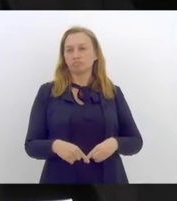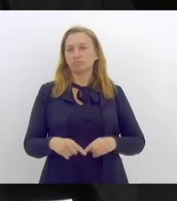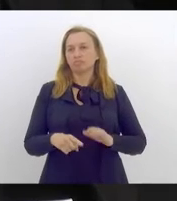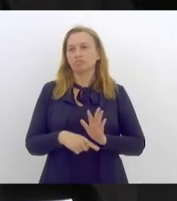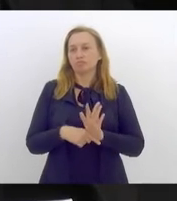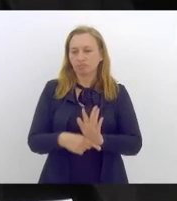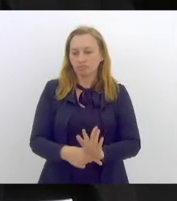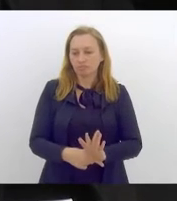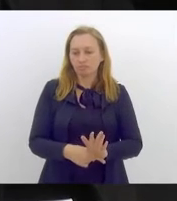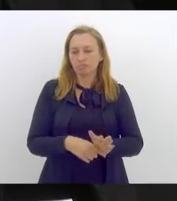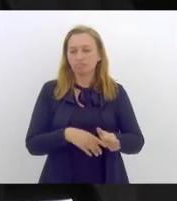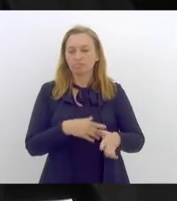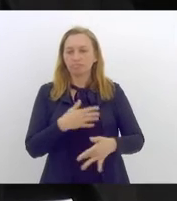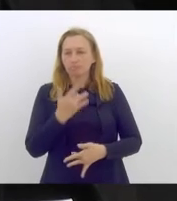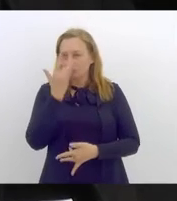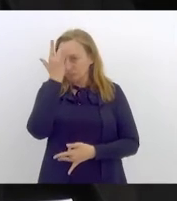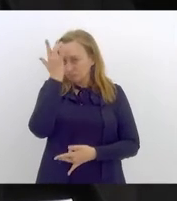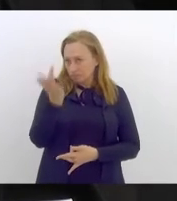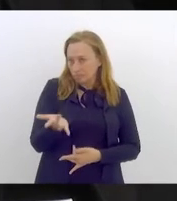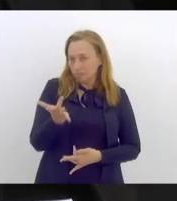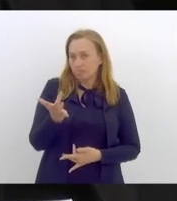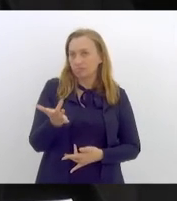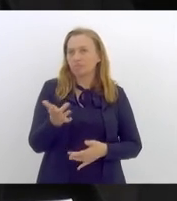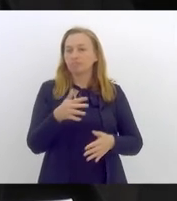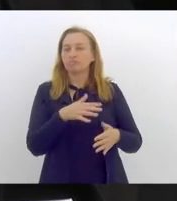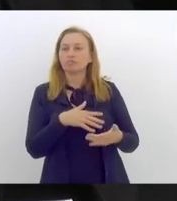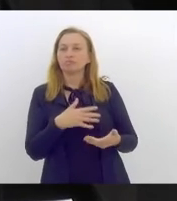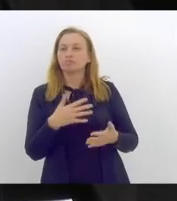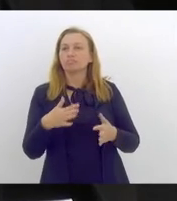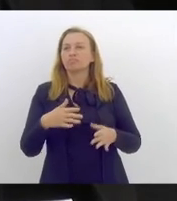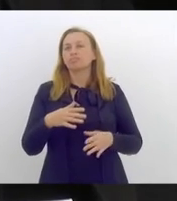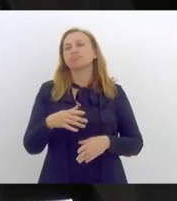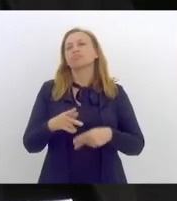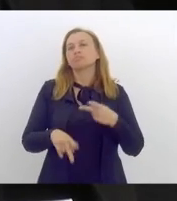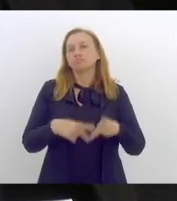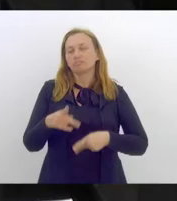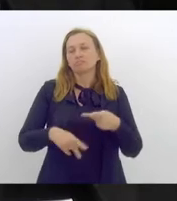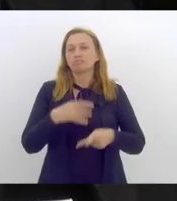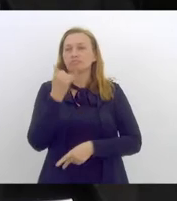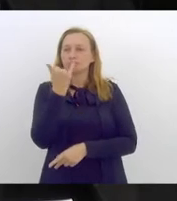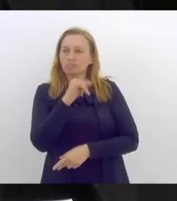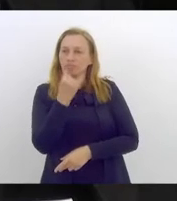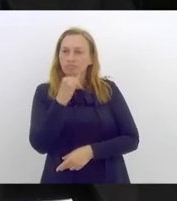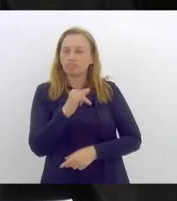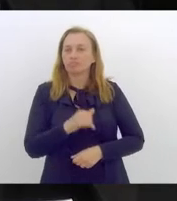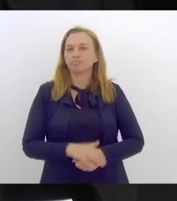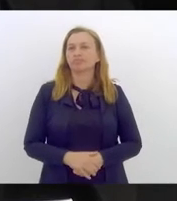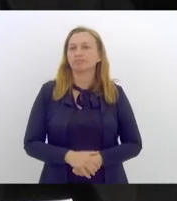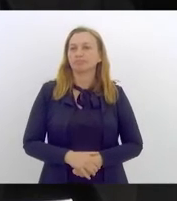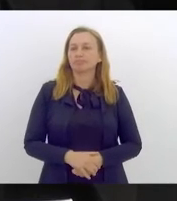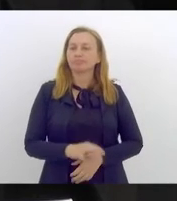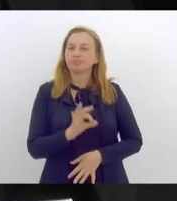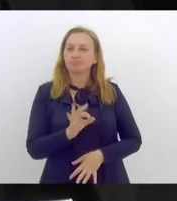favorecer, facilitar a mobilidade da cidadania fluminense, sobretudo na região metropolitana, e,